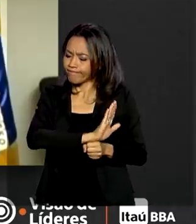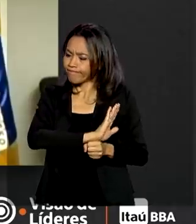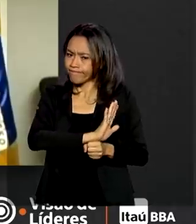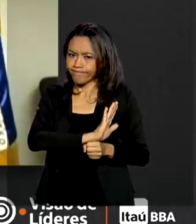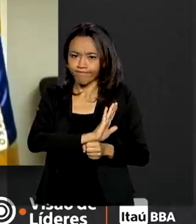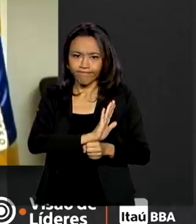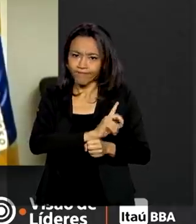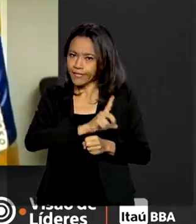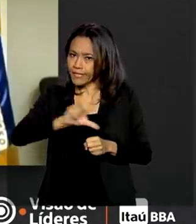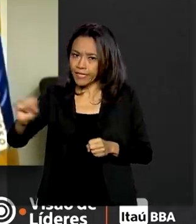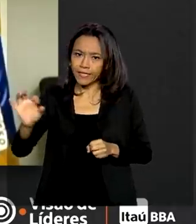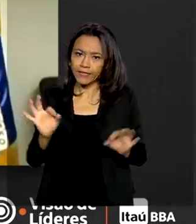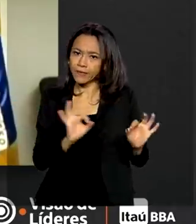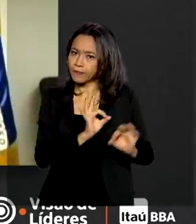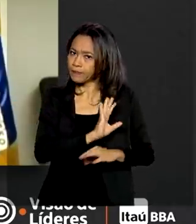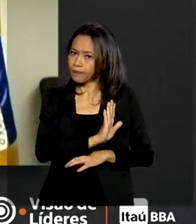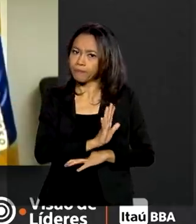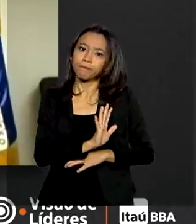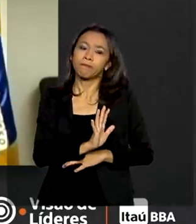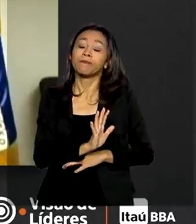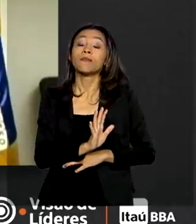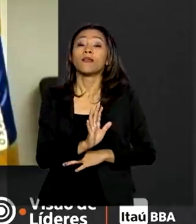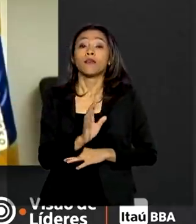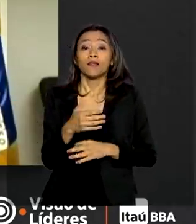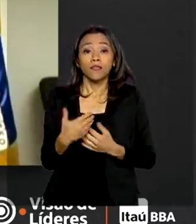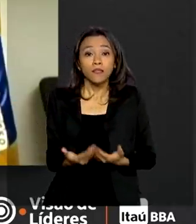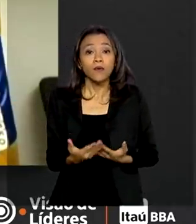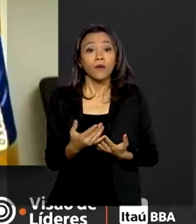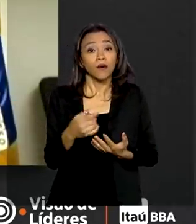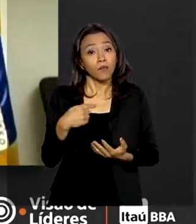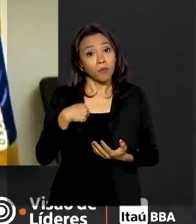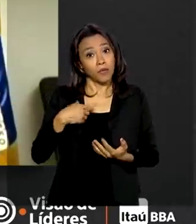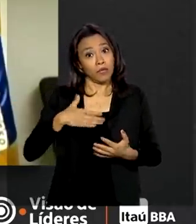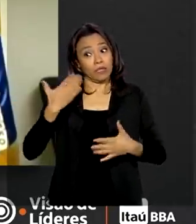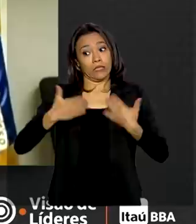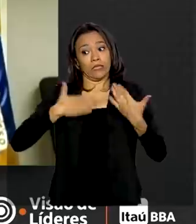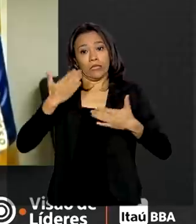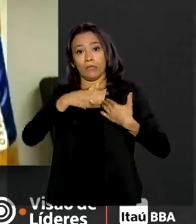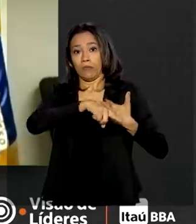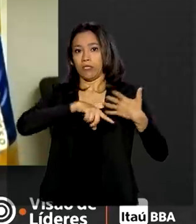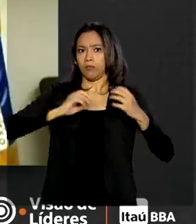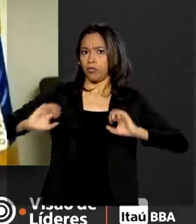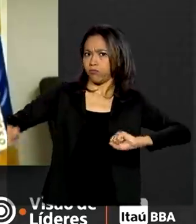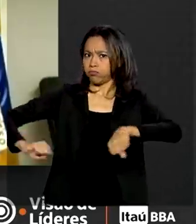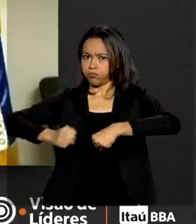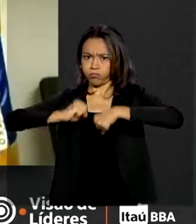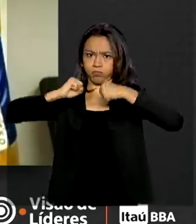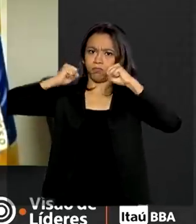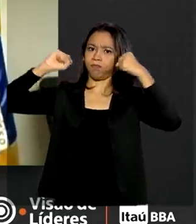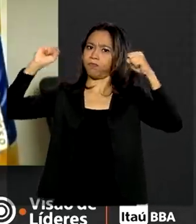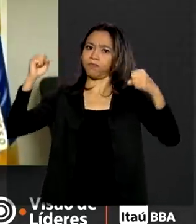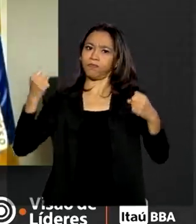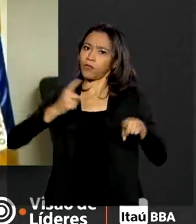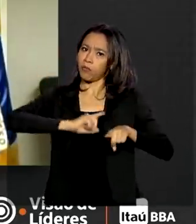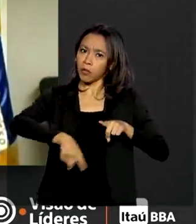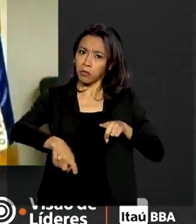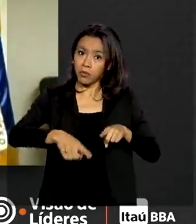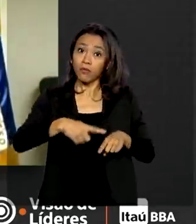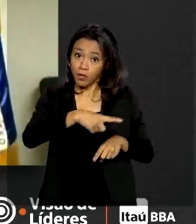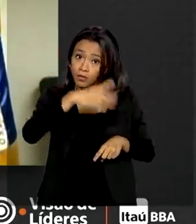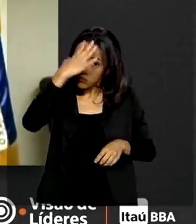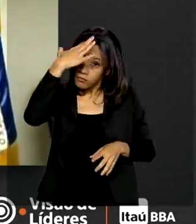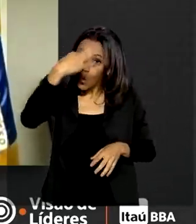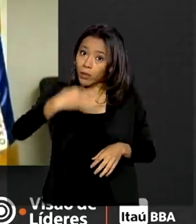essas saídas temporárias. Havia um receio que isso pudesse gerar uma onda de rebeliões ou motins, mas me parece que houve a